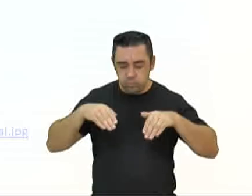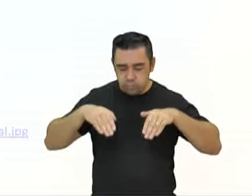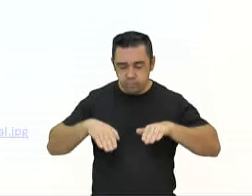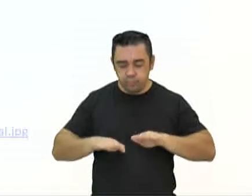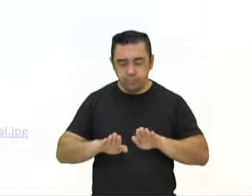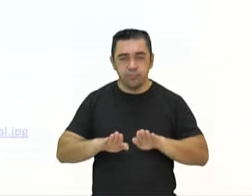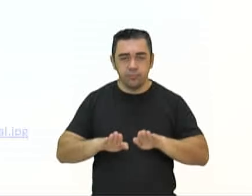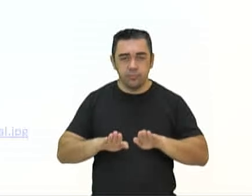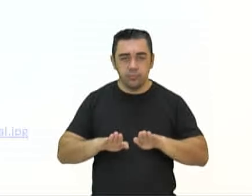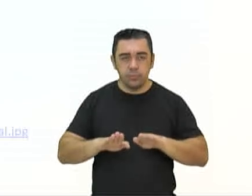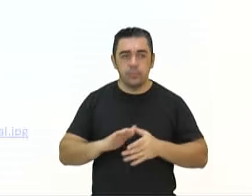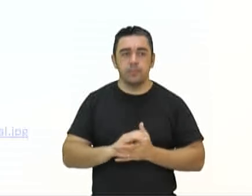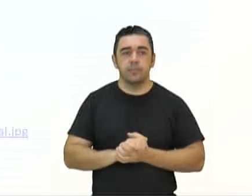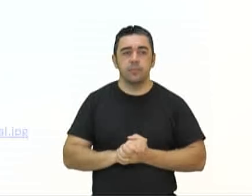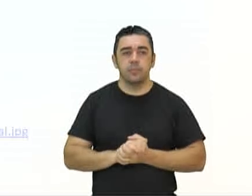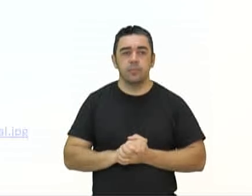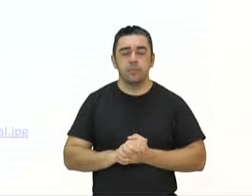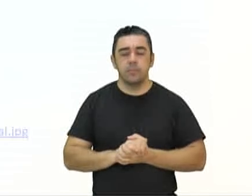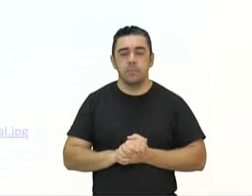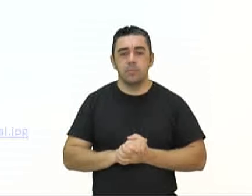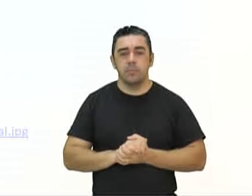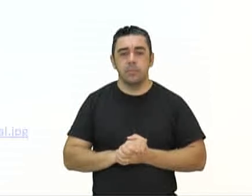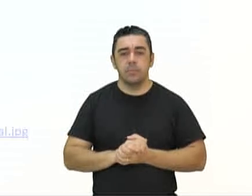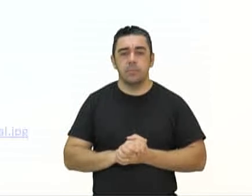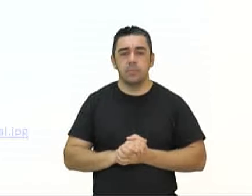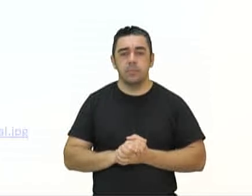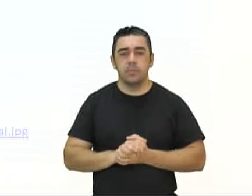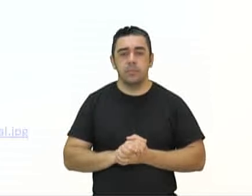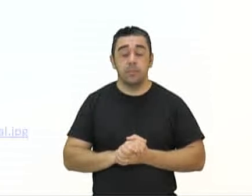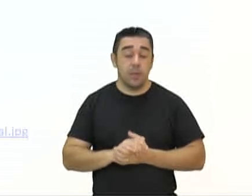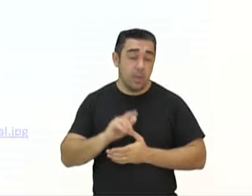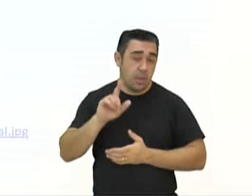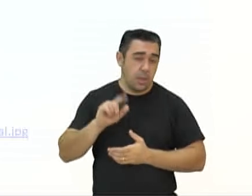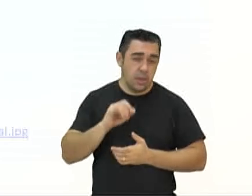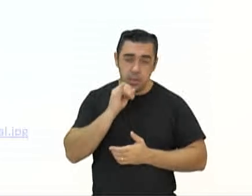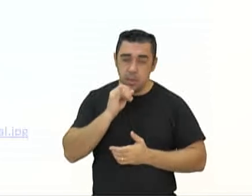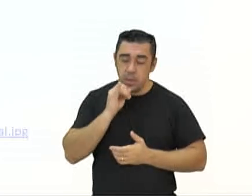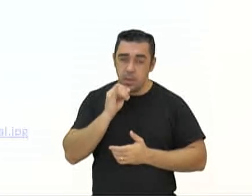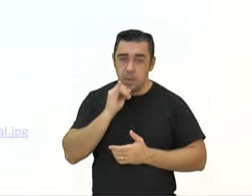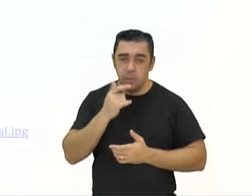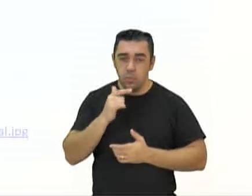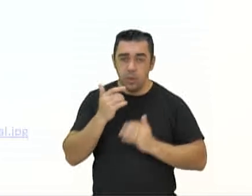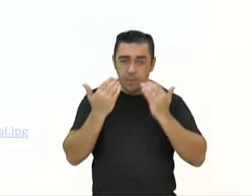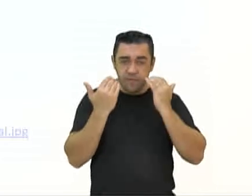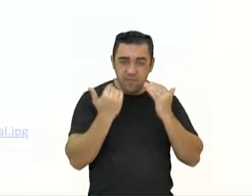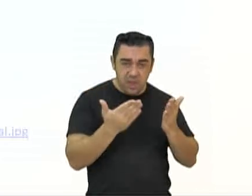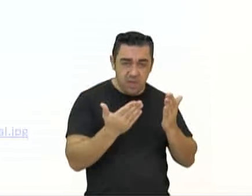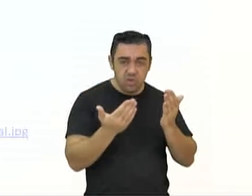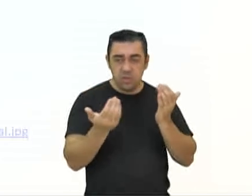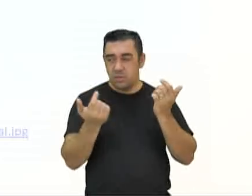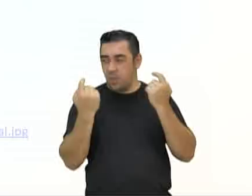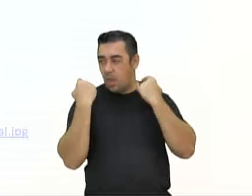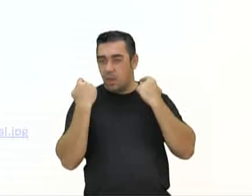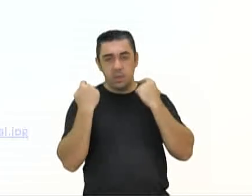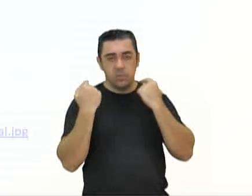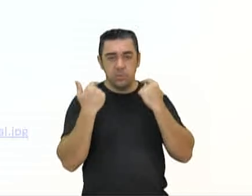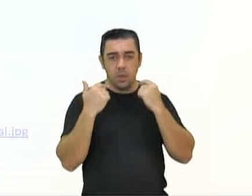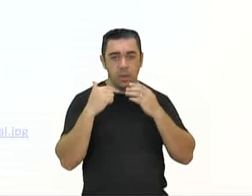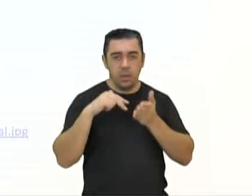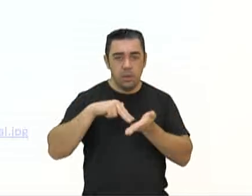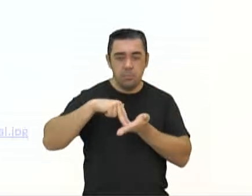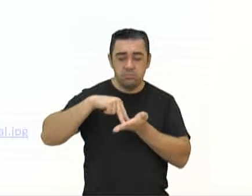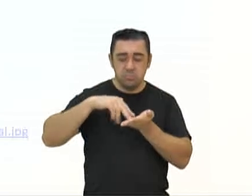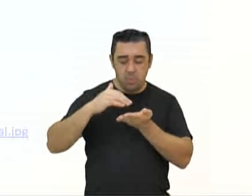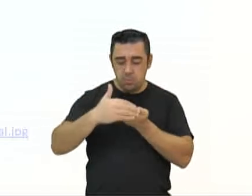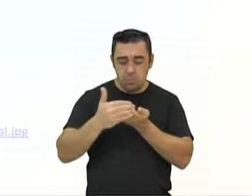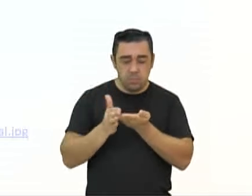ou de wakeboard ou com sandálias. Elas não têm frente ou traseira, então elas não têm ponta,